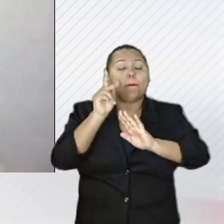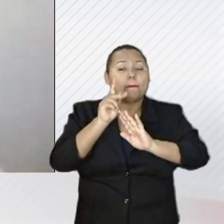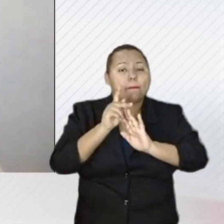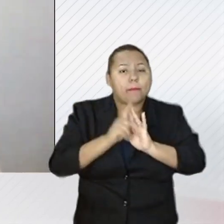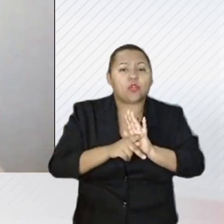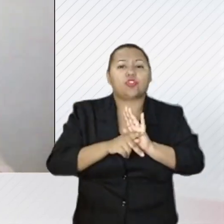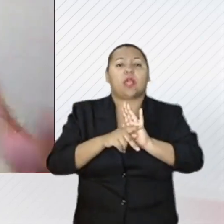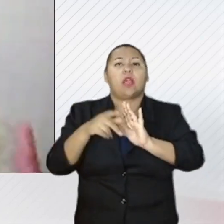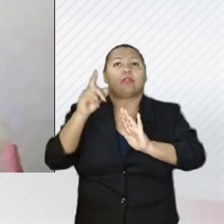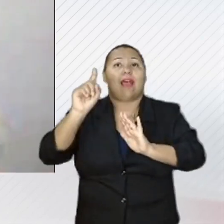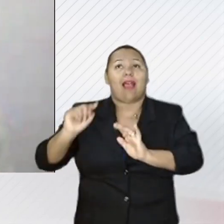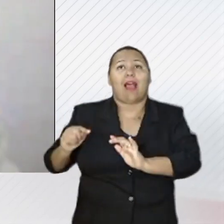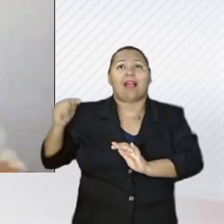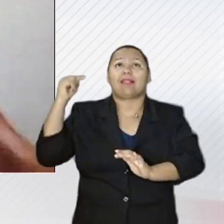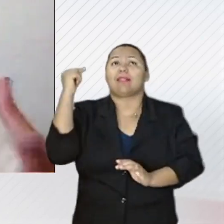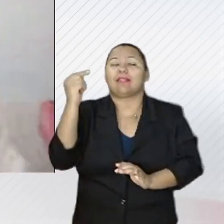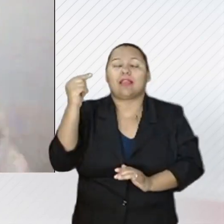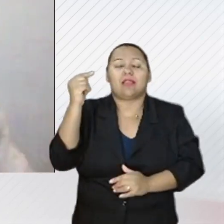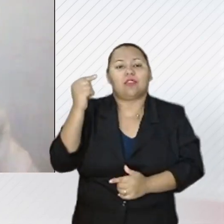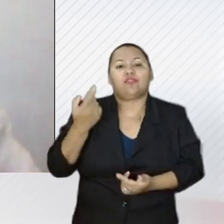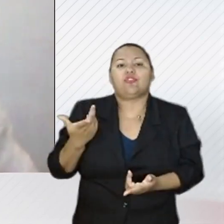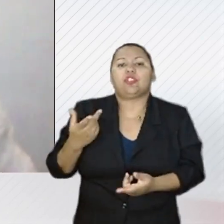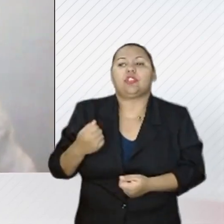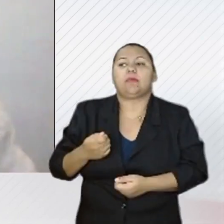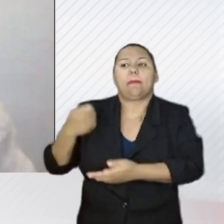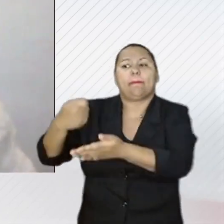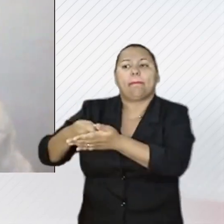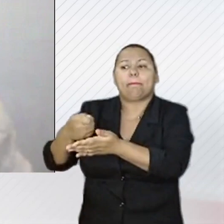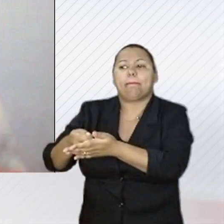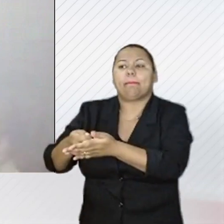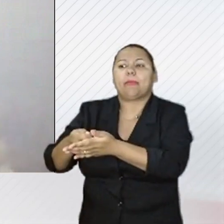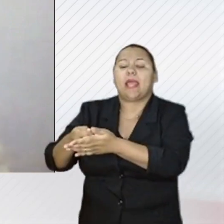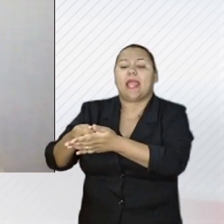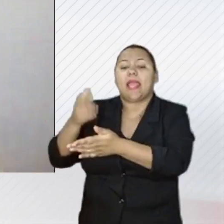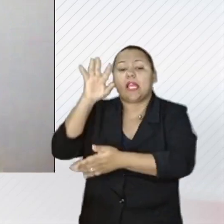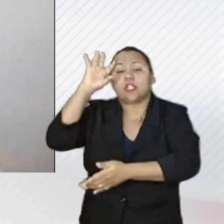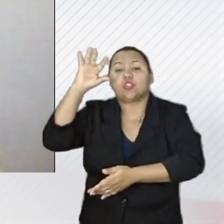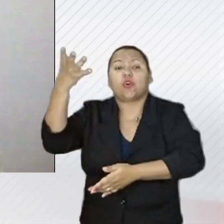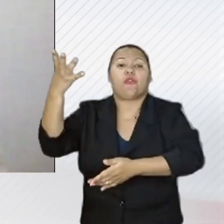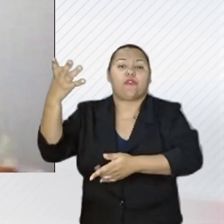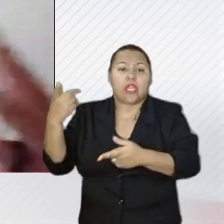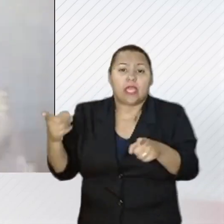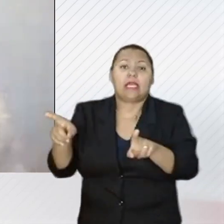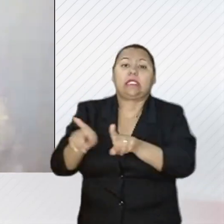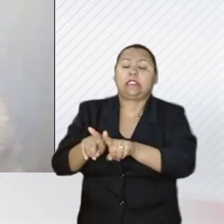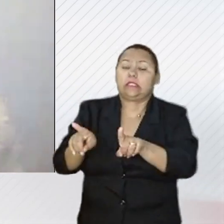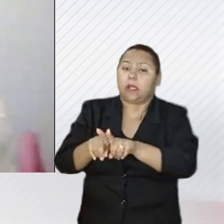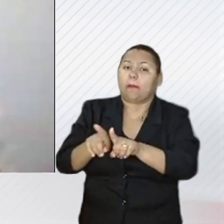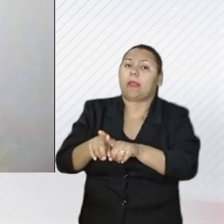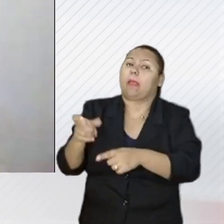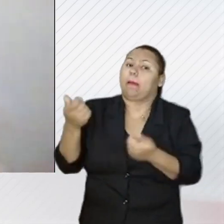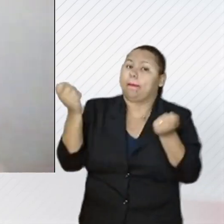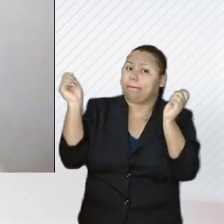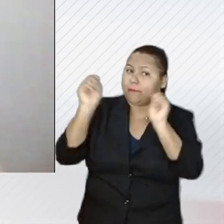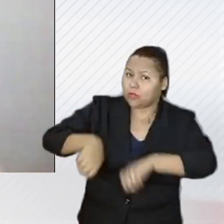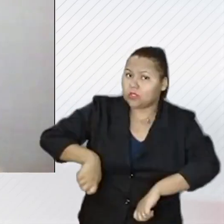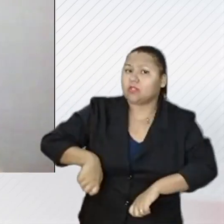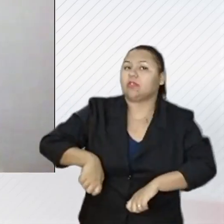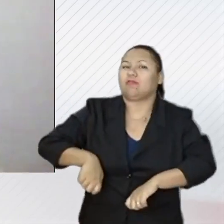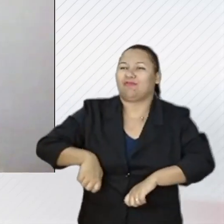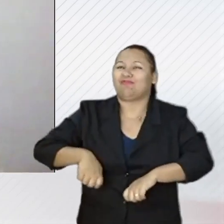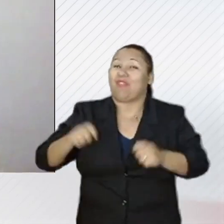de coibir, né, esses problemas, essas manipulações, também ela vai ter a possibilidade de ser propositiva, porque ali